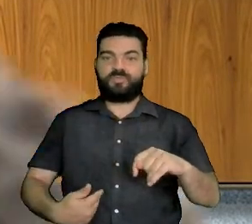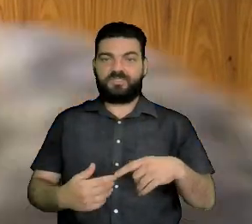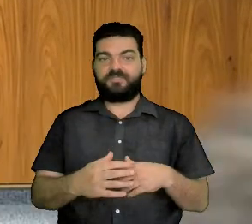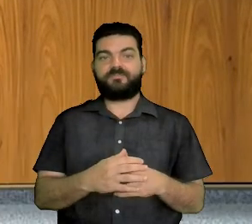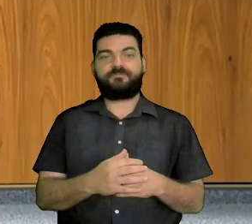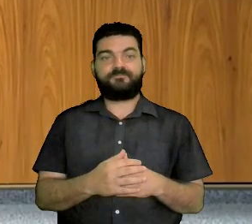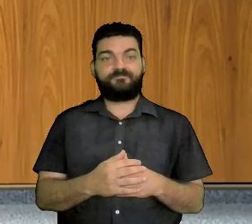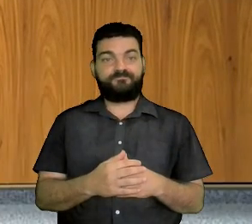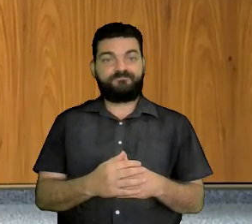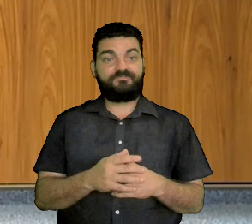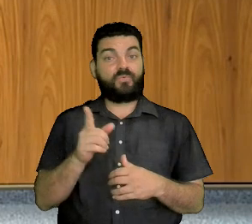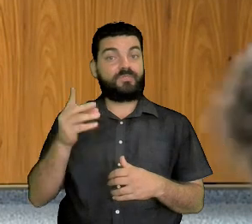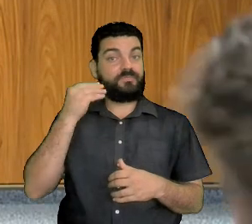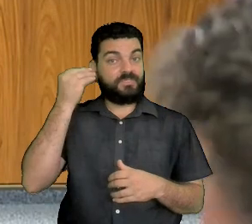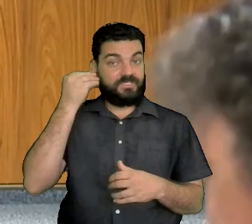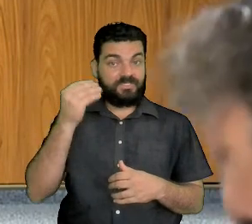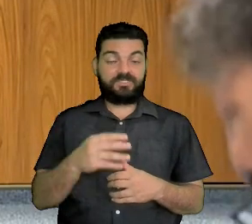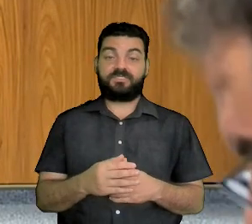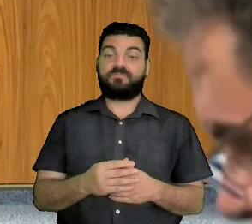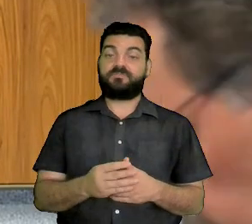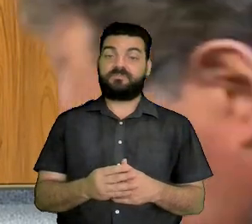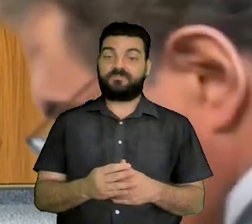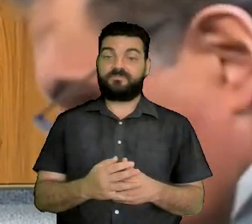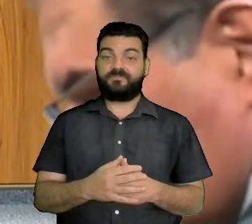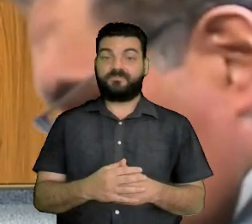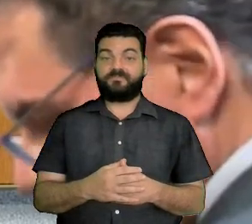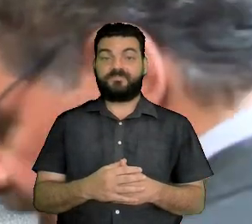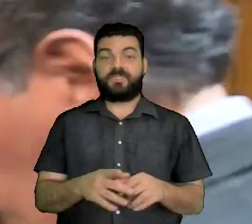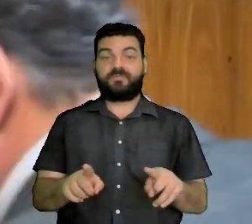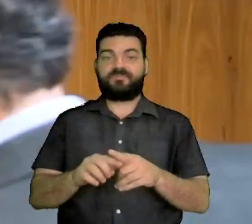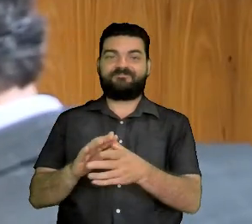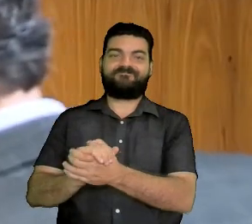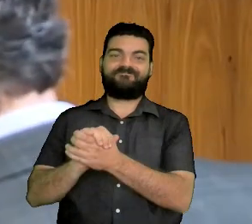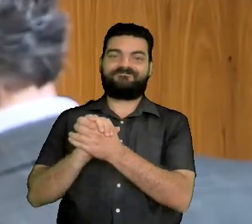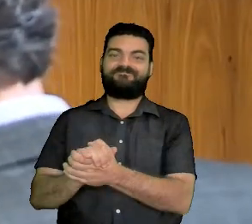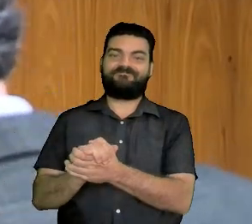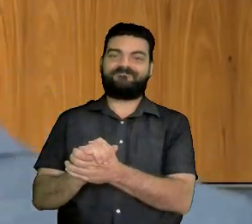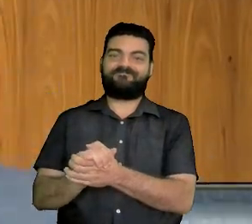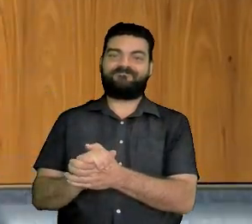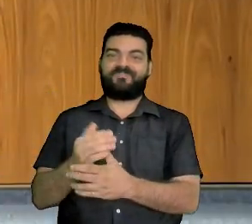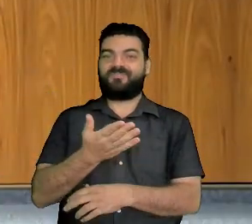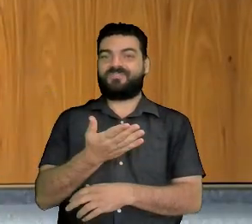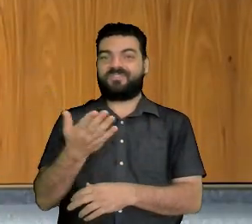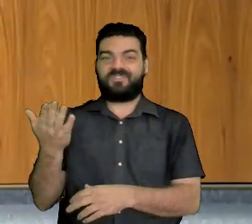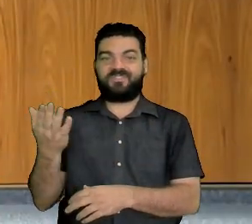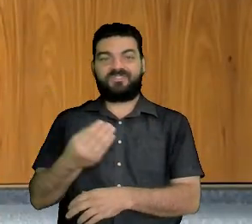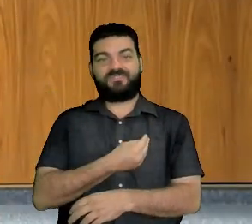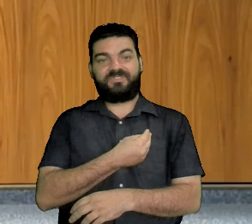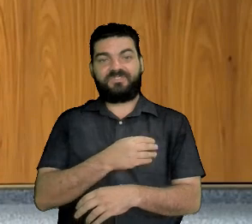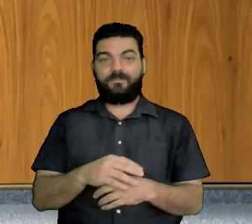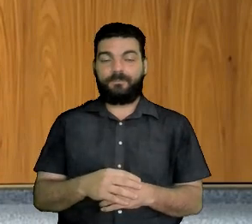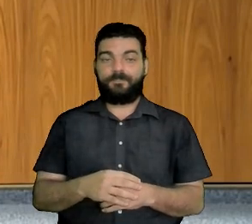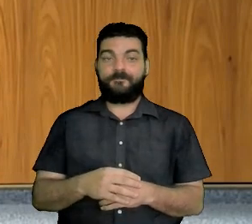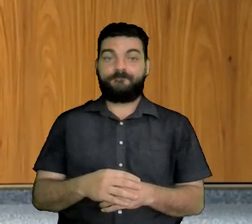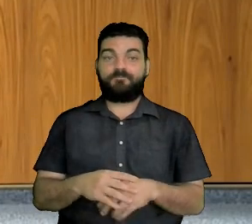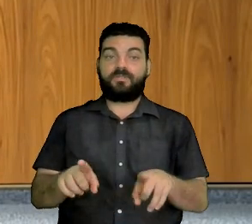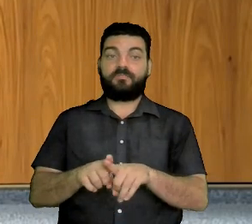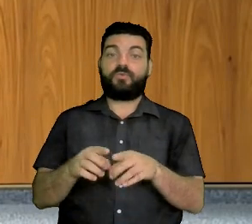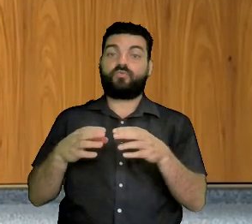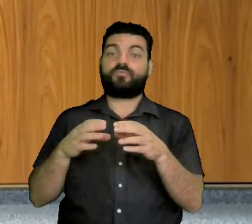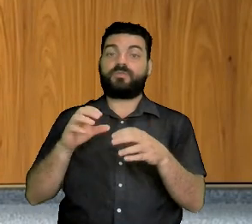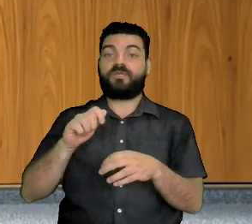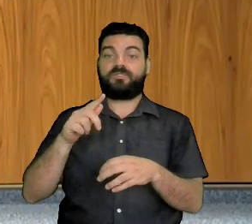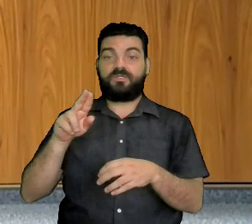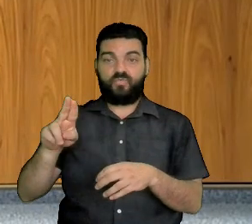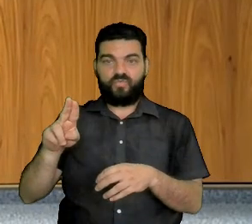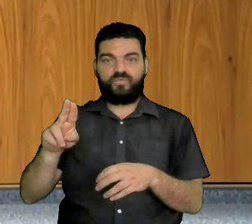pública, né? Então, cumprimentando também os demais presentes, em especial o pessoal da AGU, com quem a gente